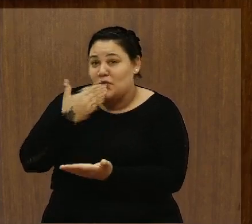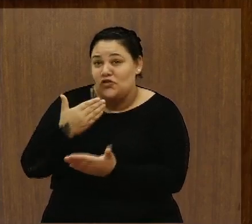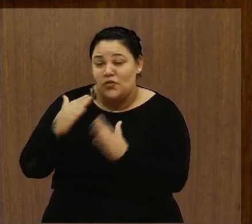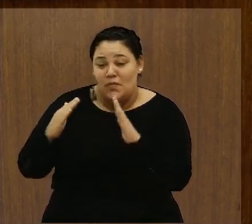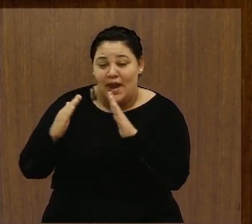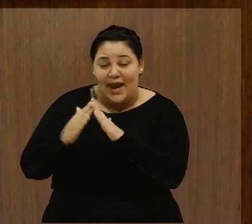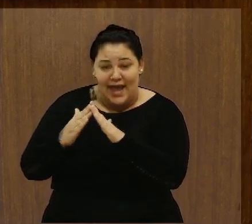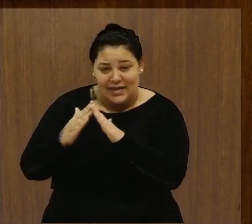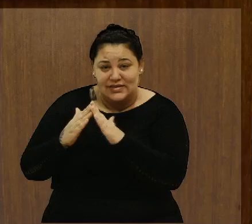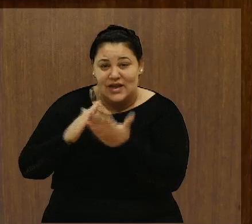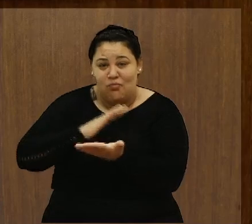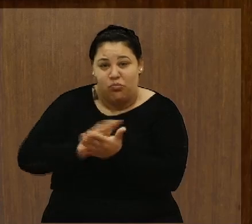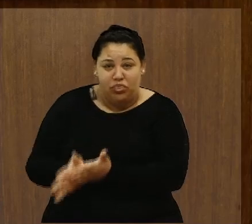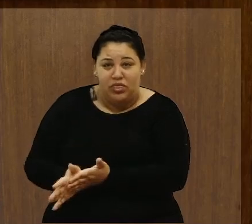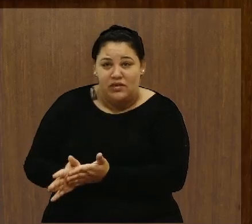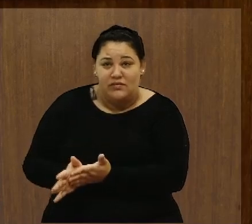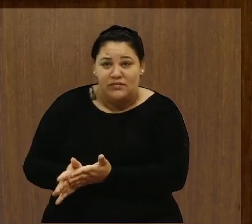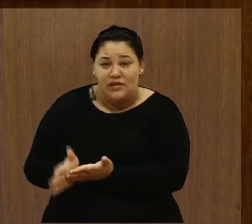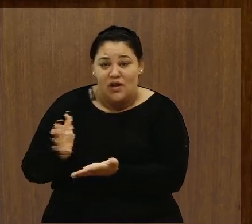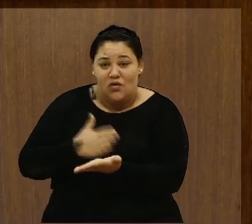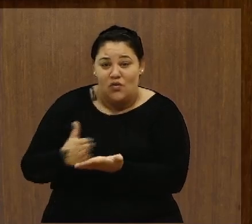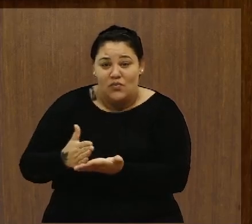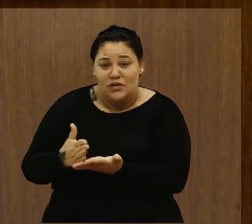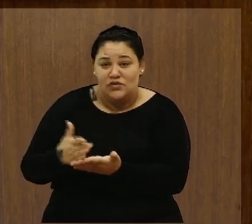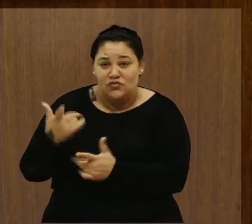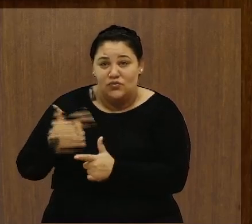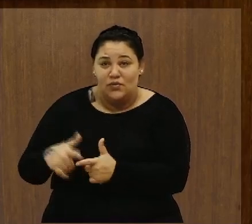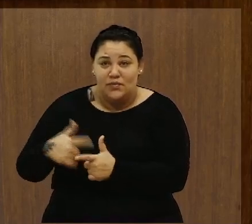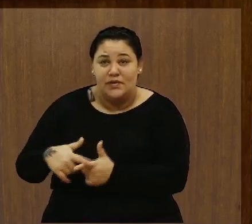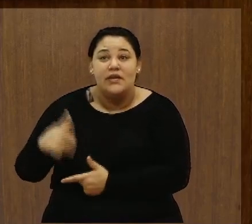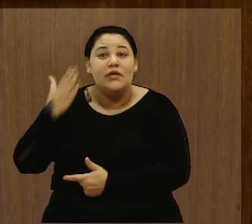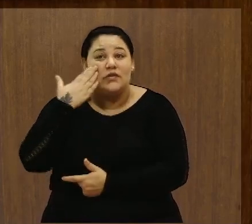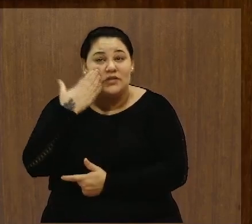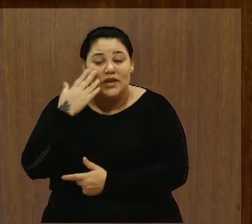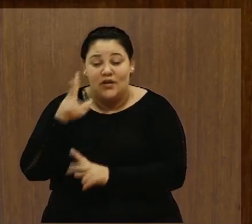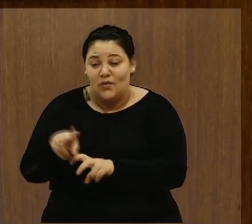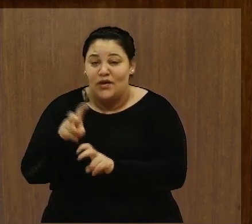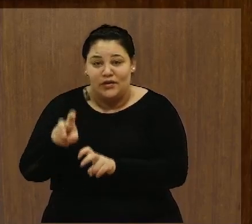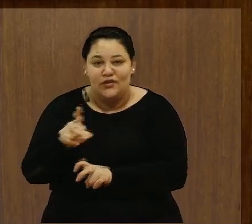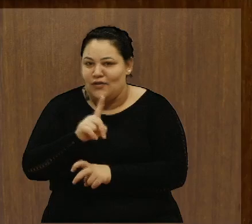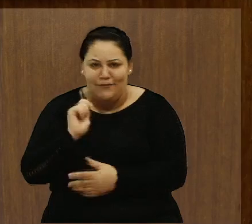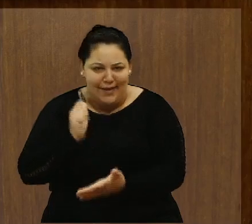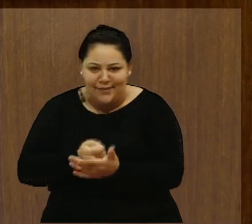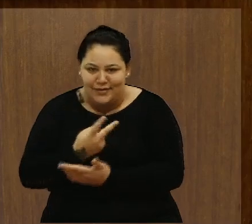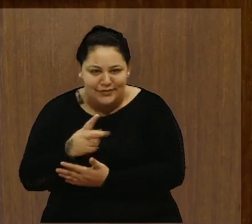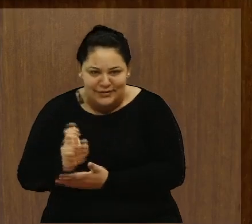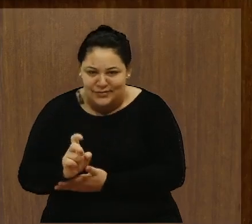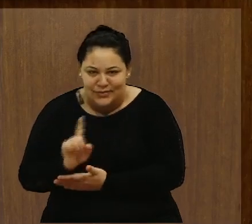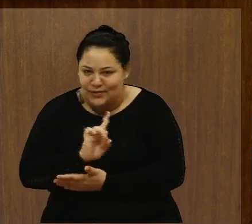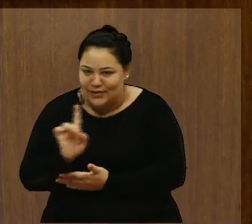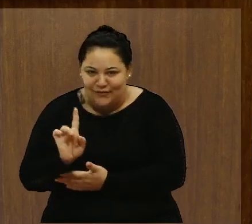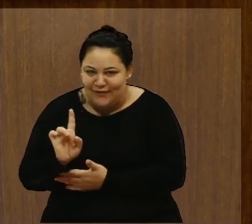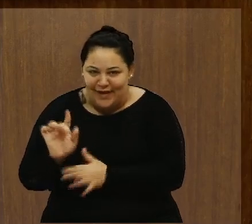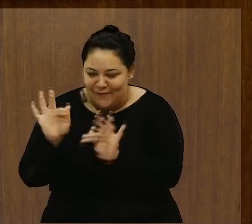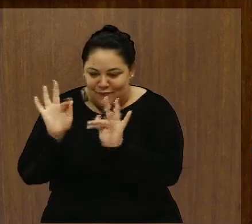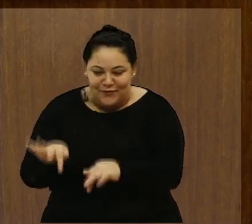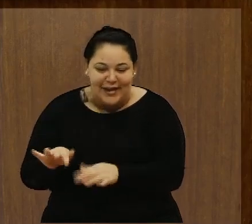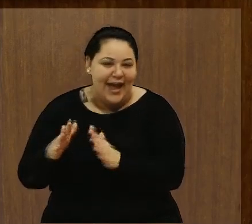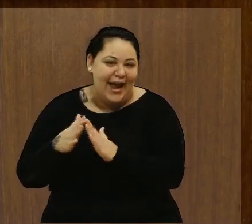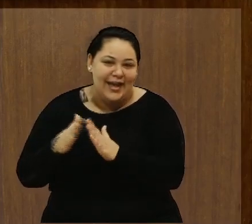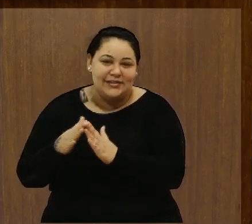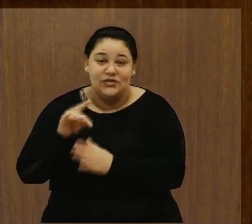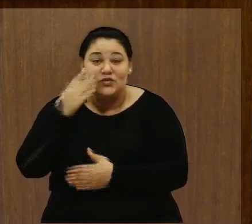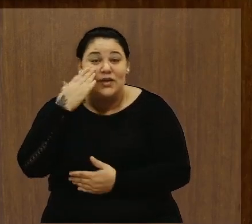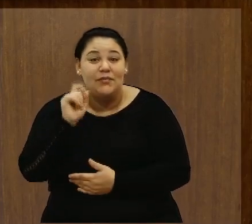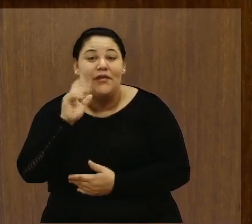um problema, porque eu sei que o agricultor não vai pagar os 25 mil e não vai destruir a casa. E o senhor sabe o que vai acontecer,